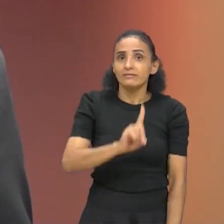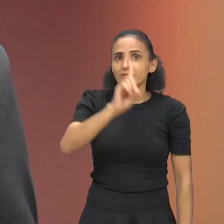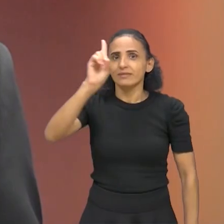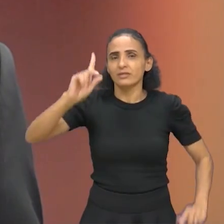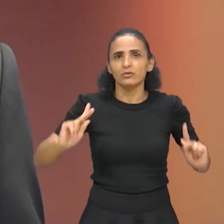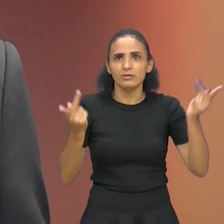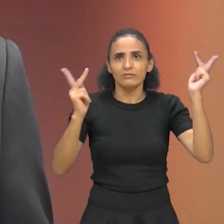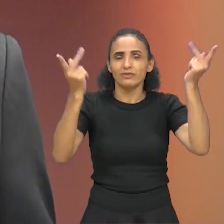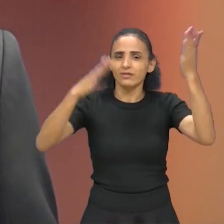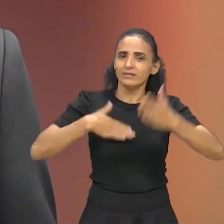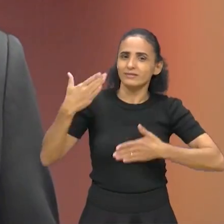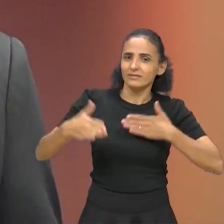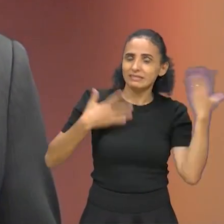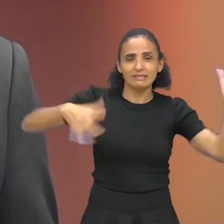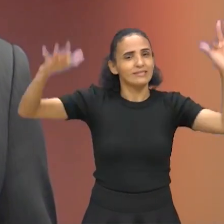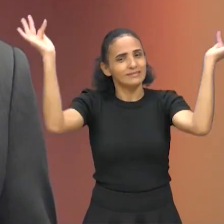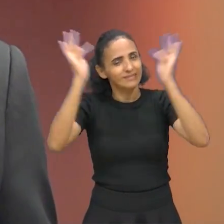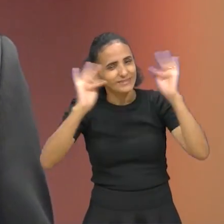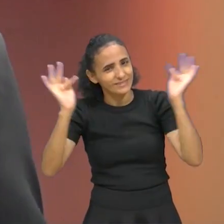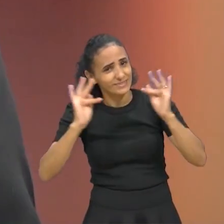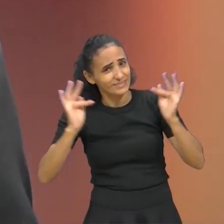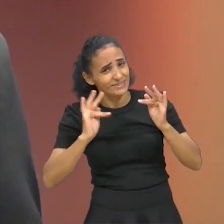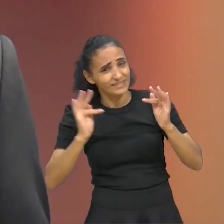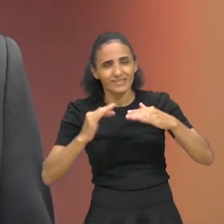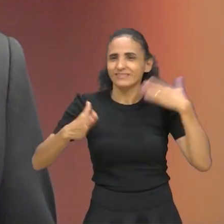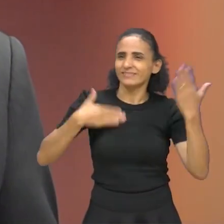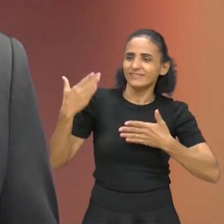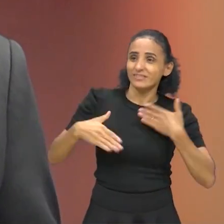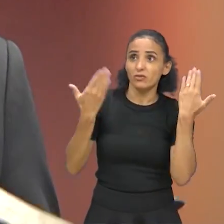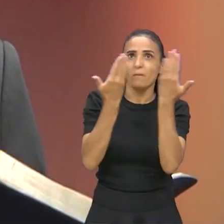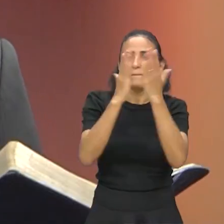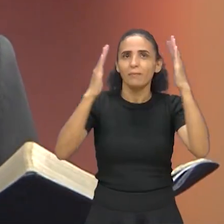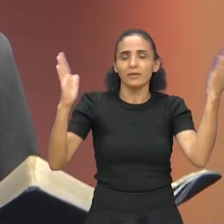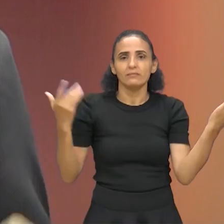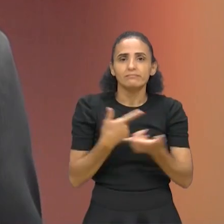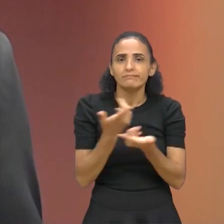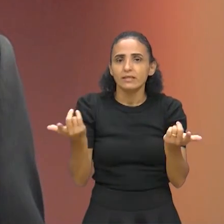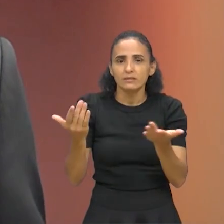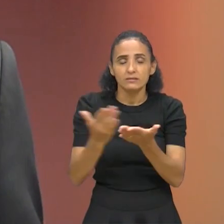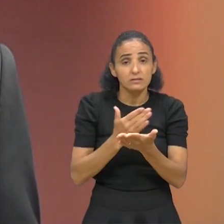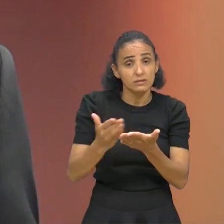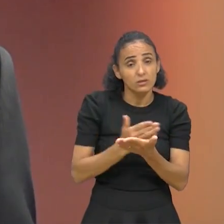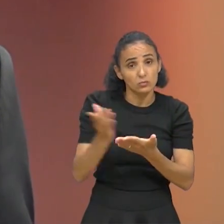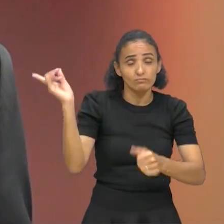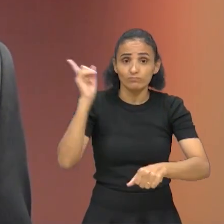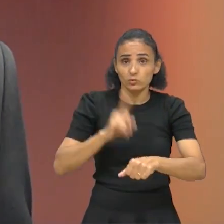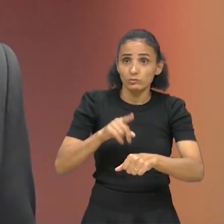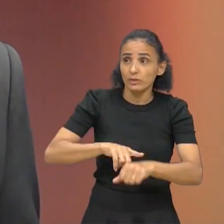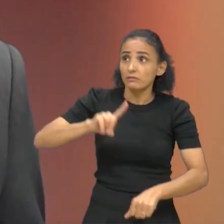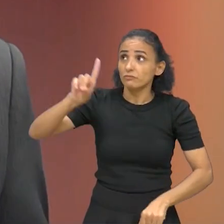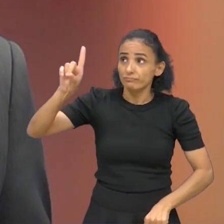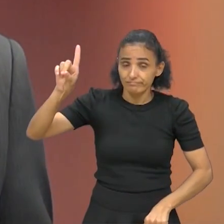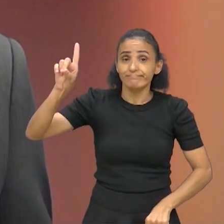alegria, de felicidade, de júbilo, porém em muitos momentos Deus